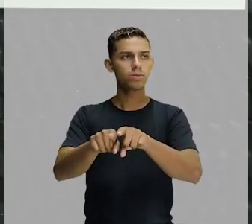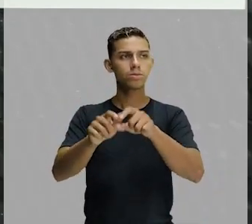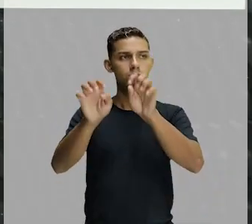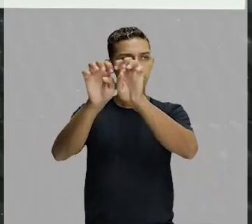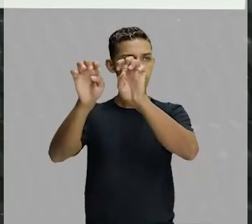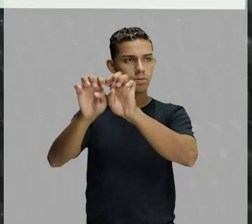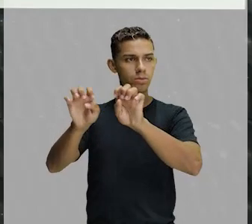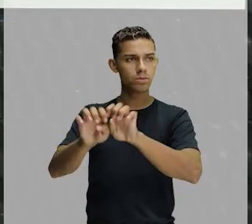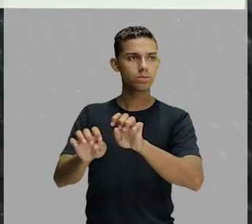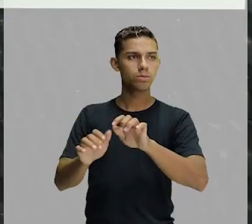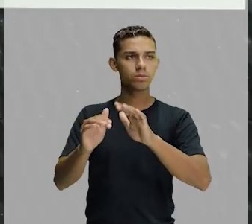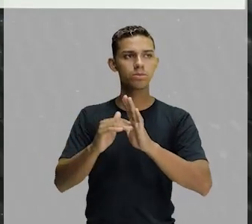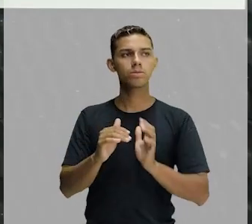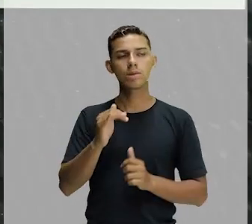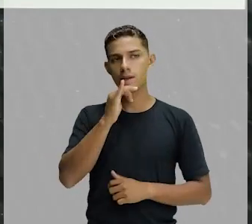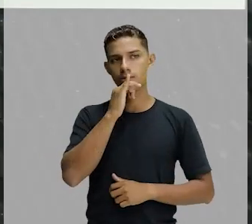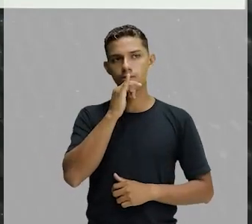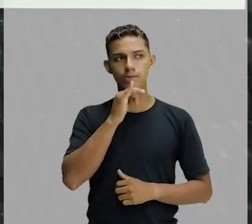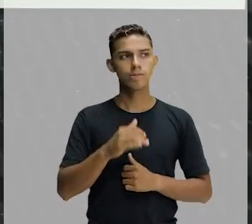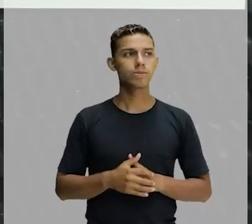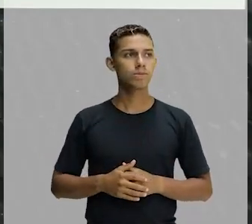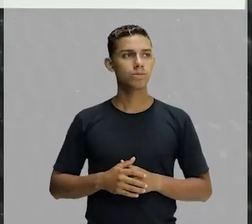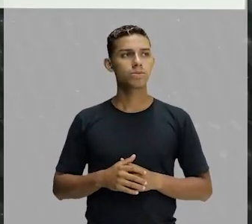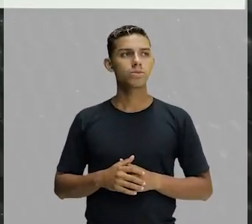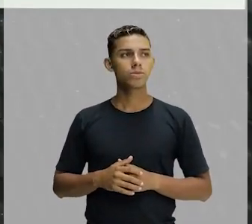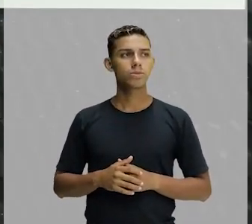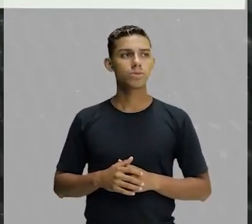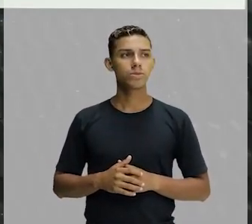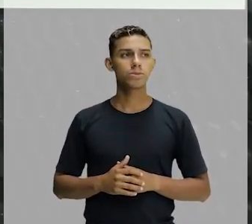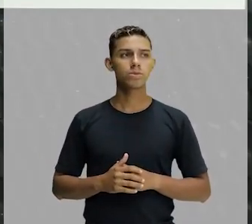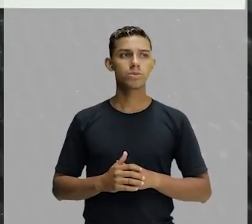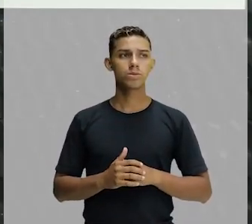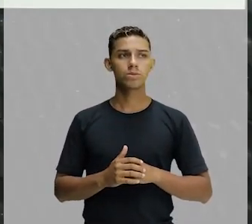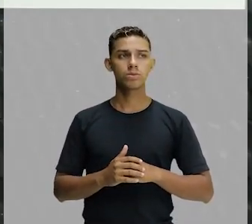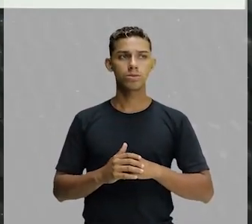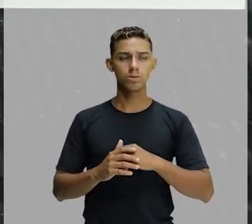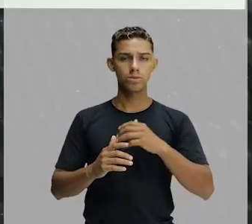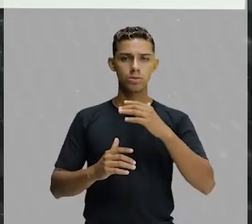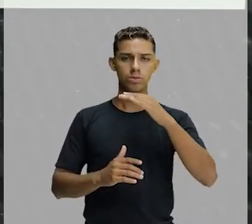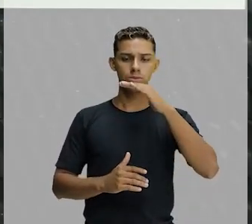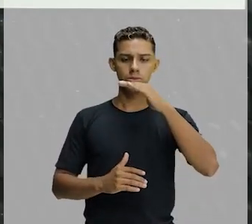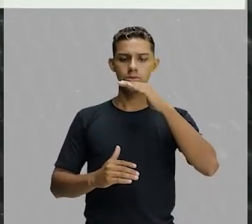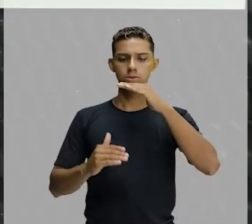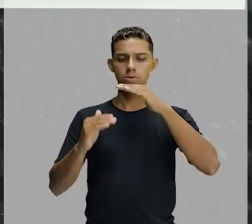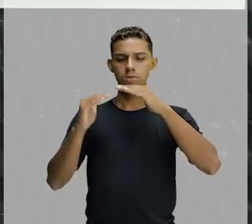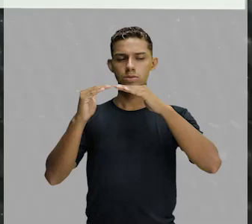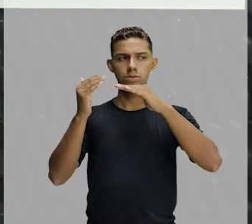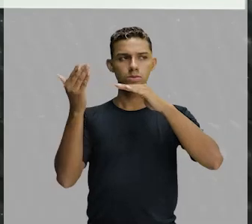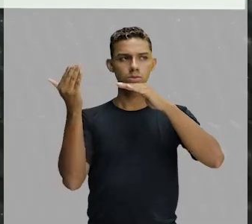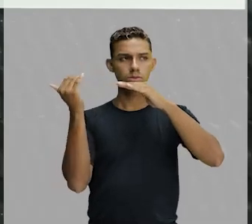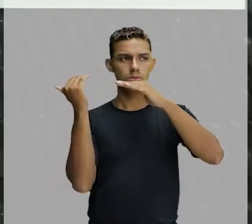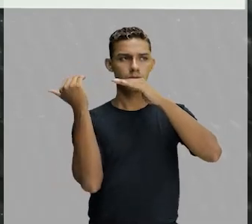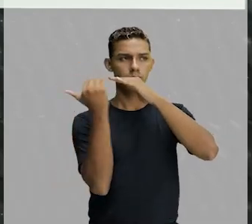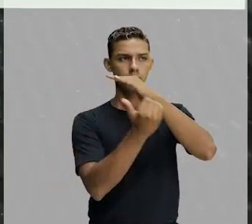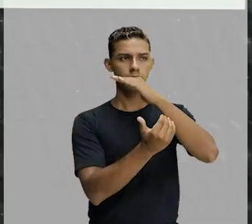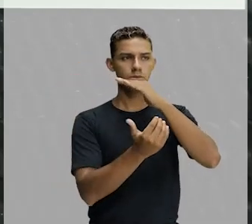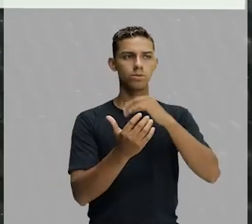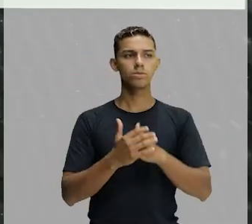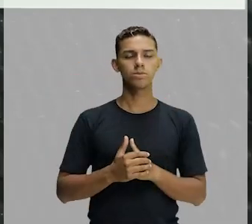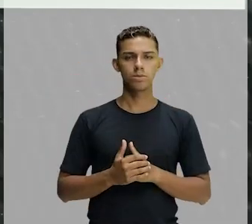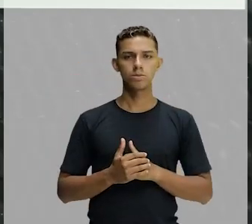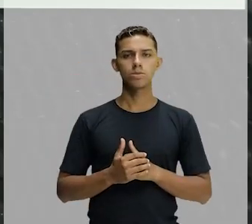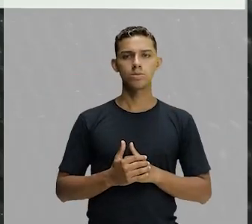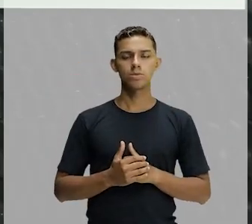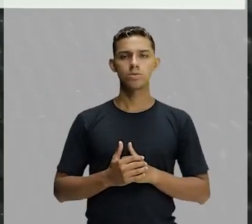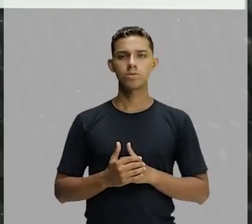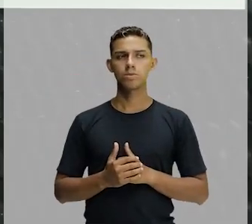estrutura de cima, por exemplo, o que eu estou vendo aqui nesse desenho é um corte de perfil. Agora, olhando na